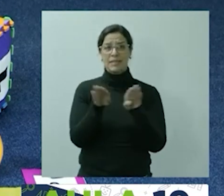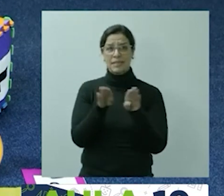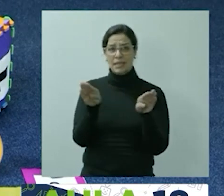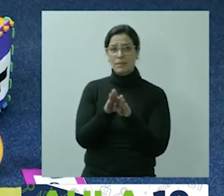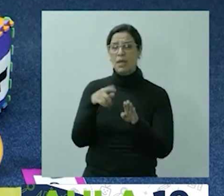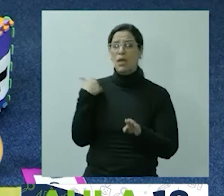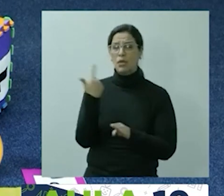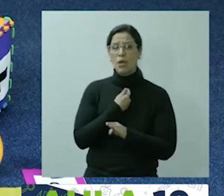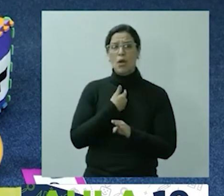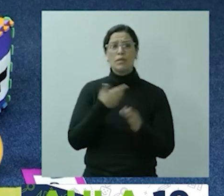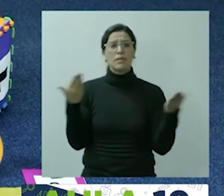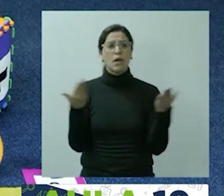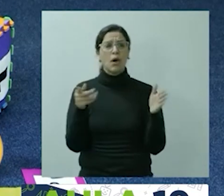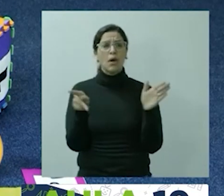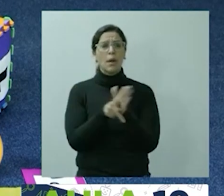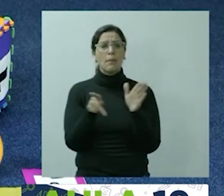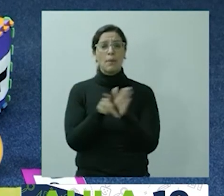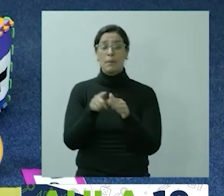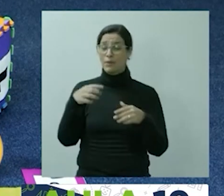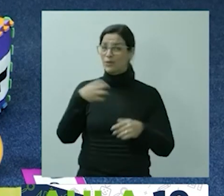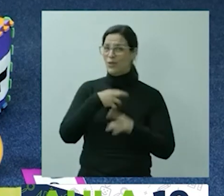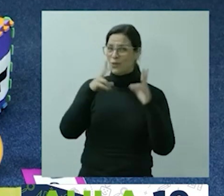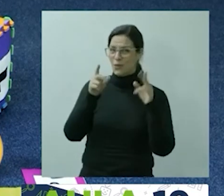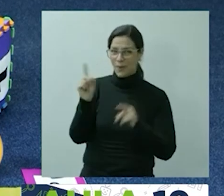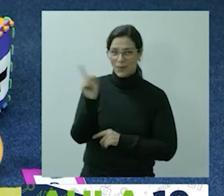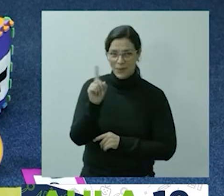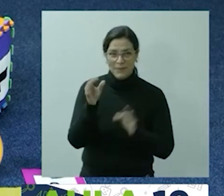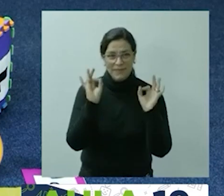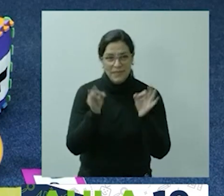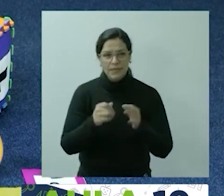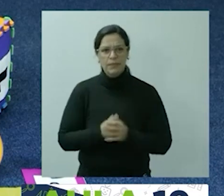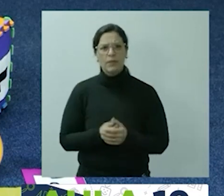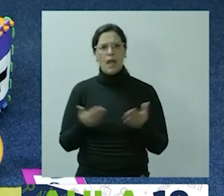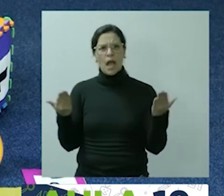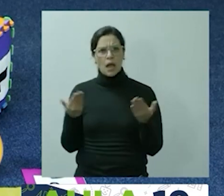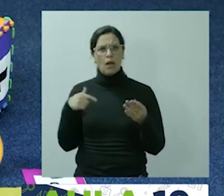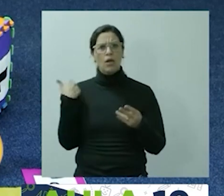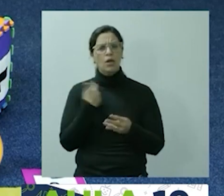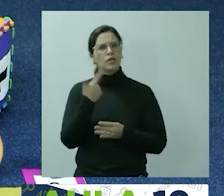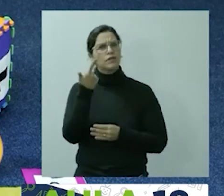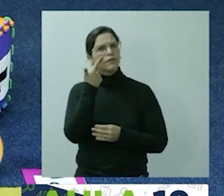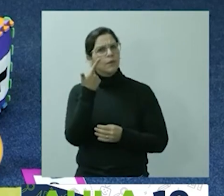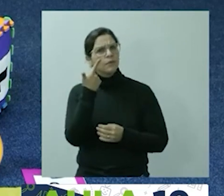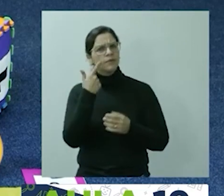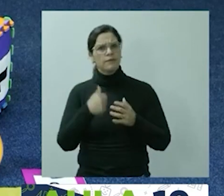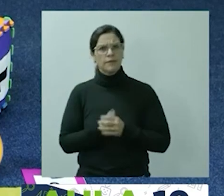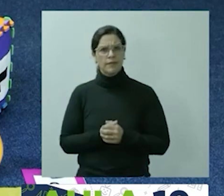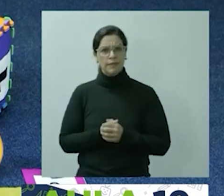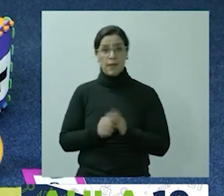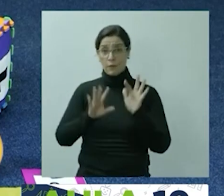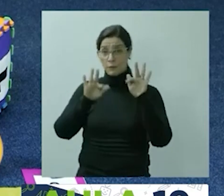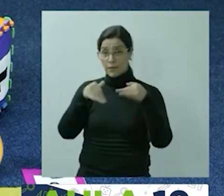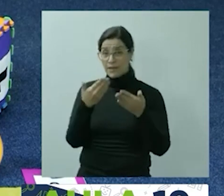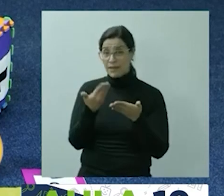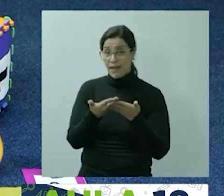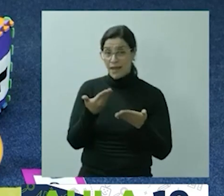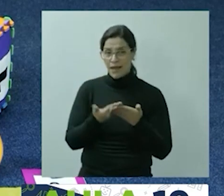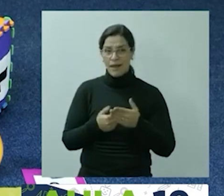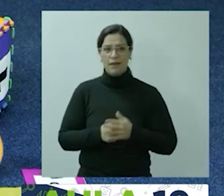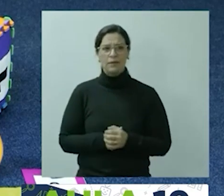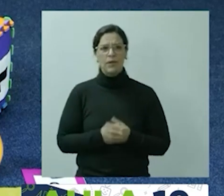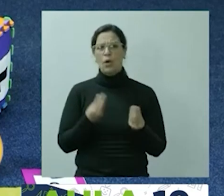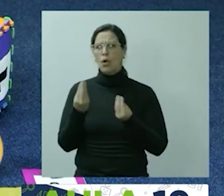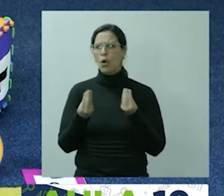dias nós estamos da mesma maneira, certo? Então agora vamos finalizar a nossa